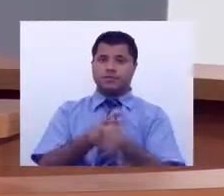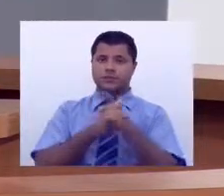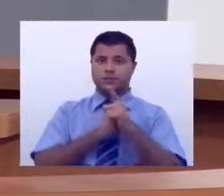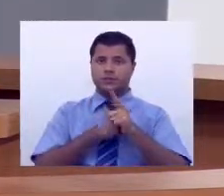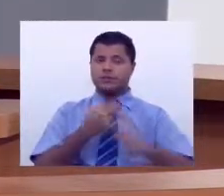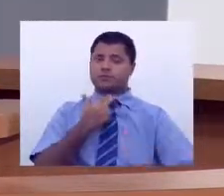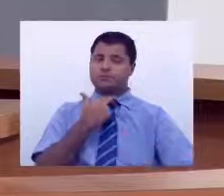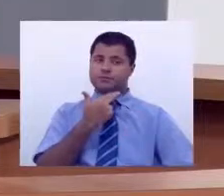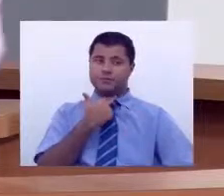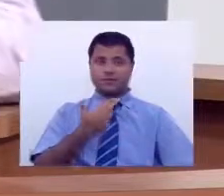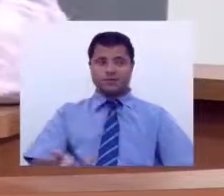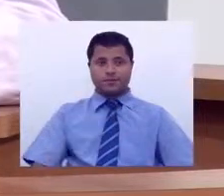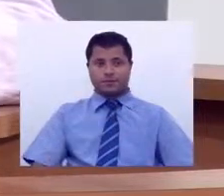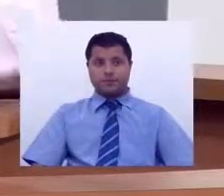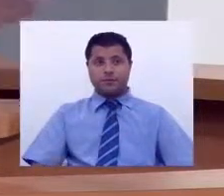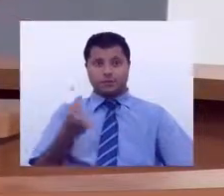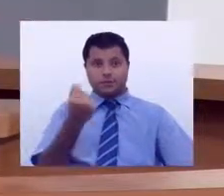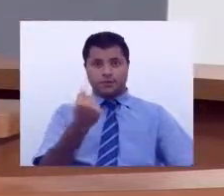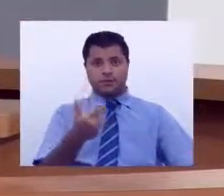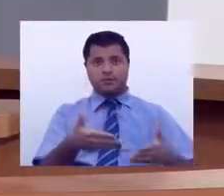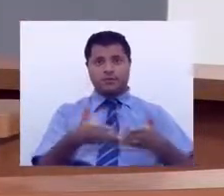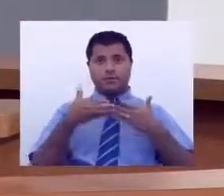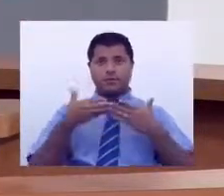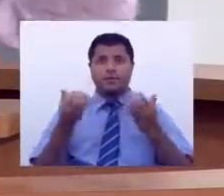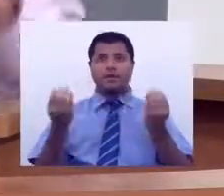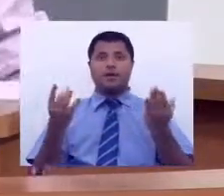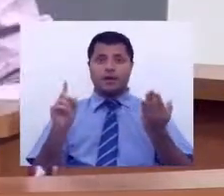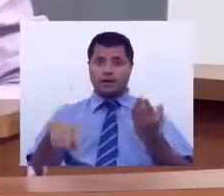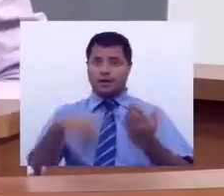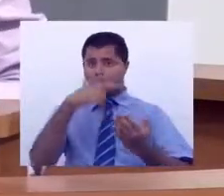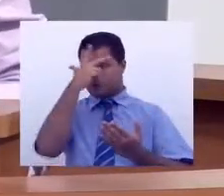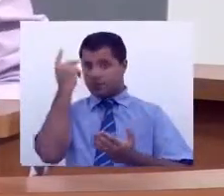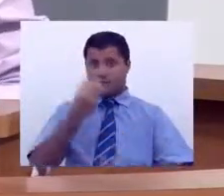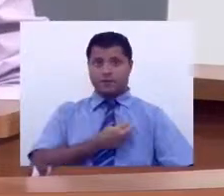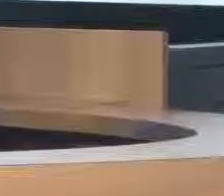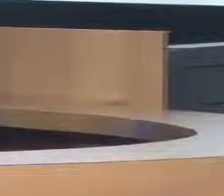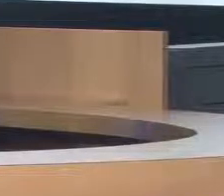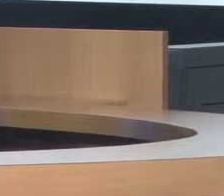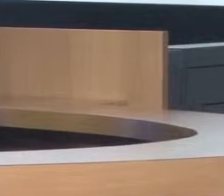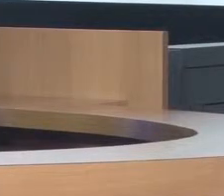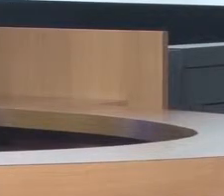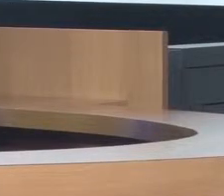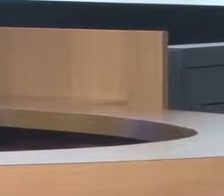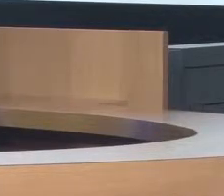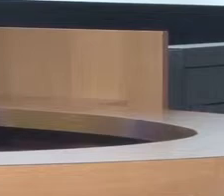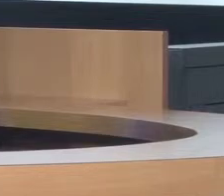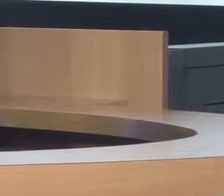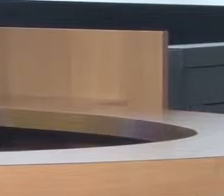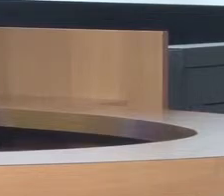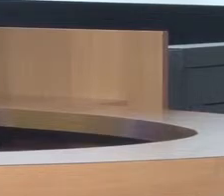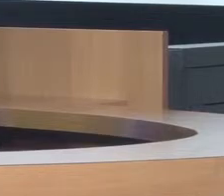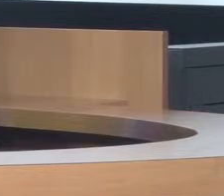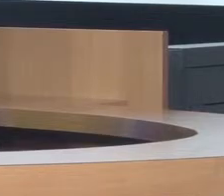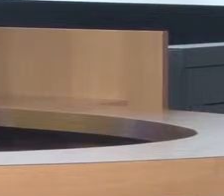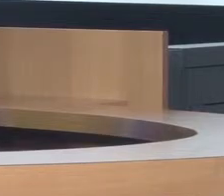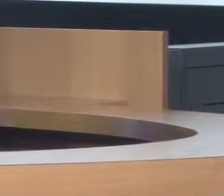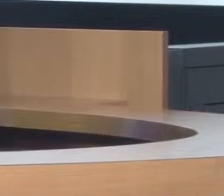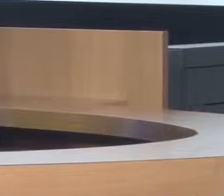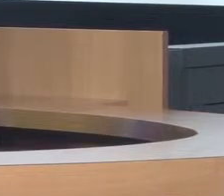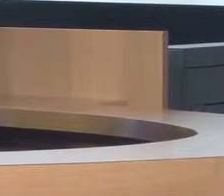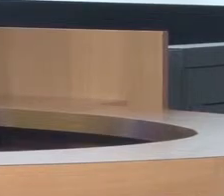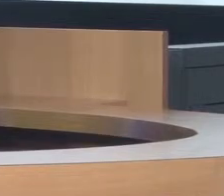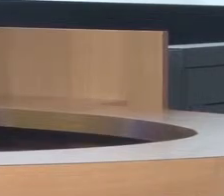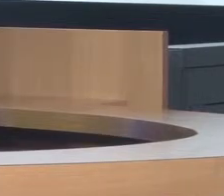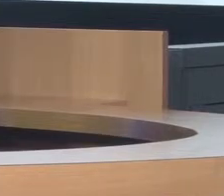Então o dinheiro que eu estou pedindo para lá, senhor, é para manter as vidas das pessoas vivas lá. E depois do intervalo, você continua com o resumo